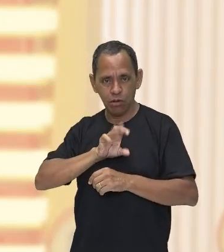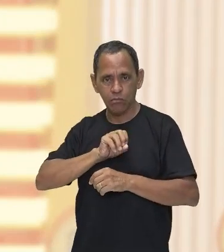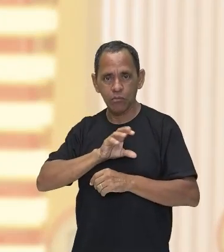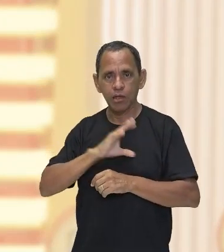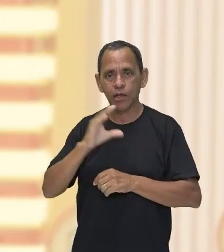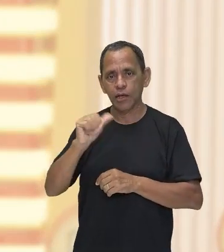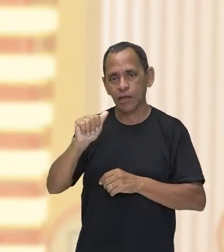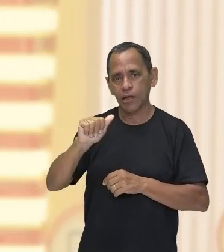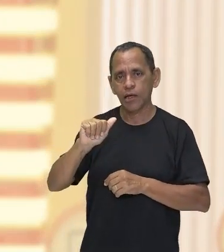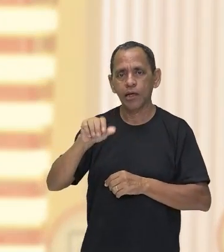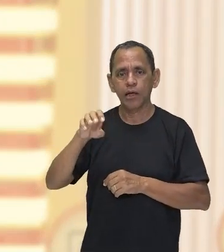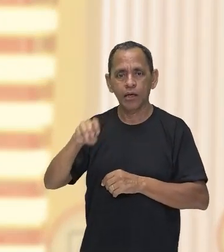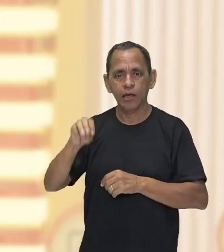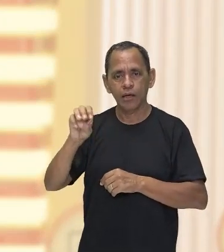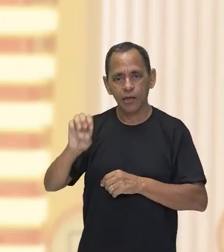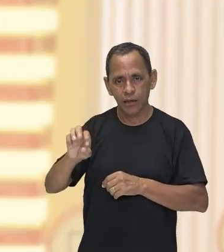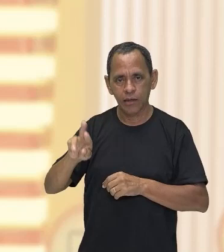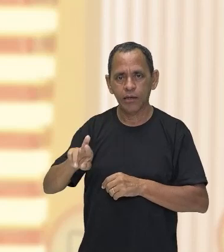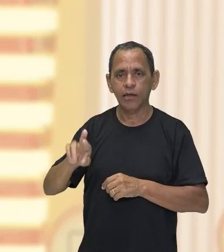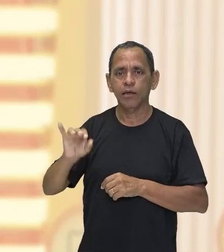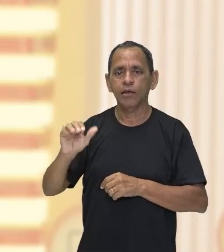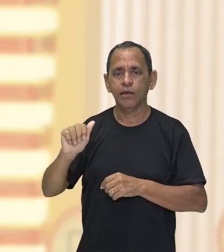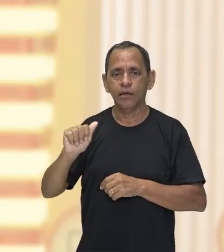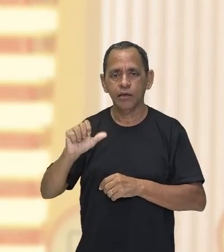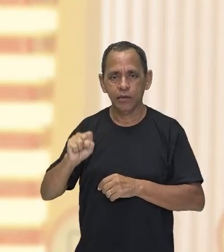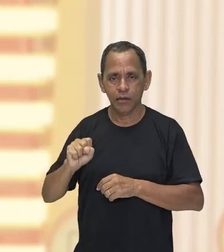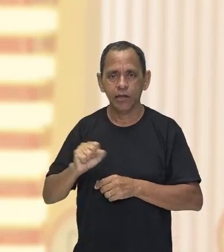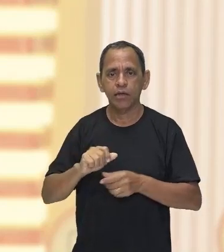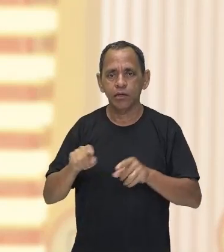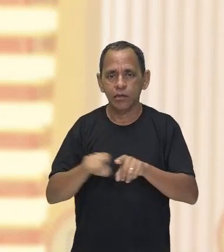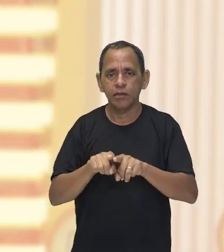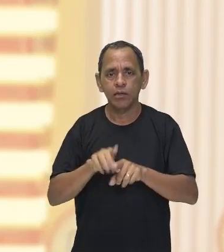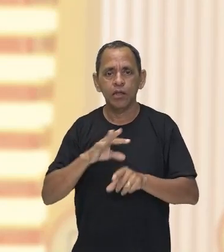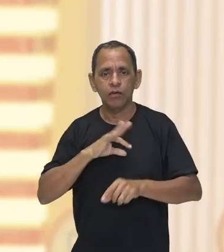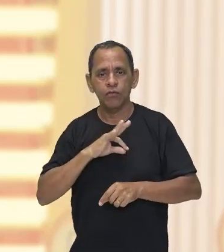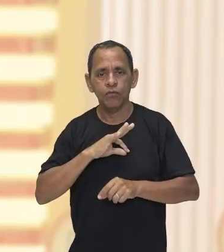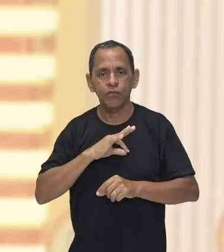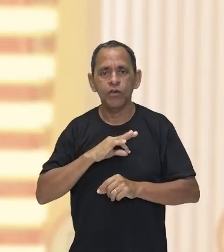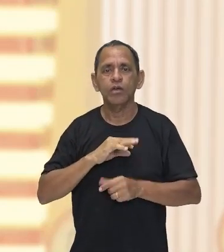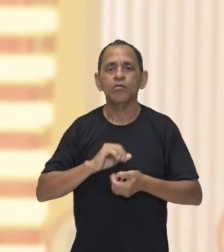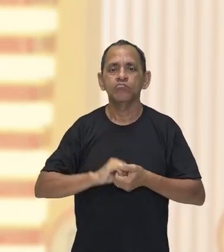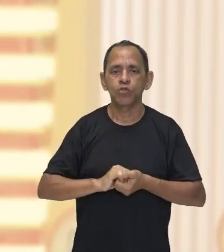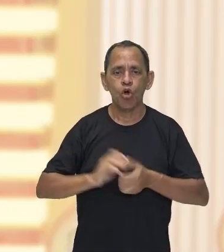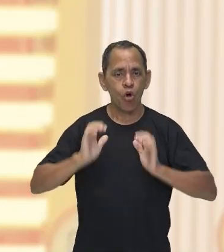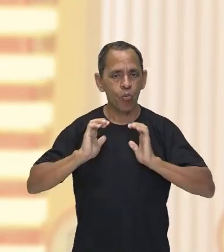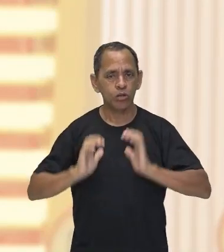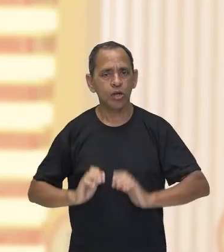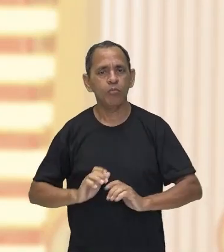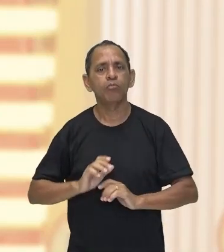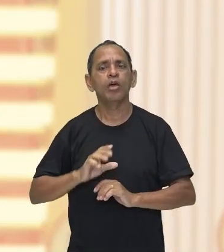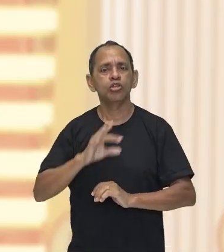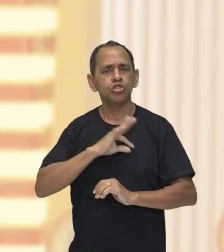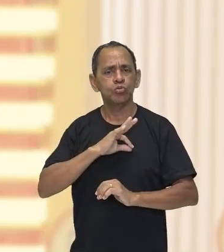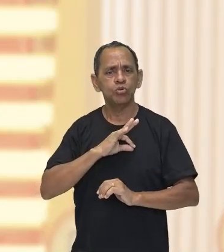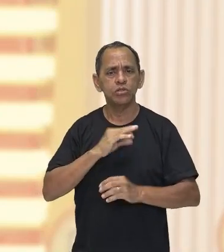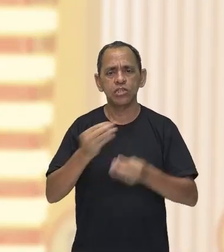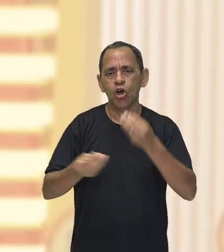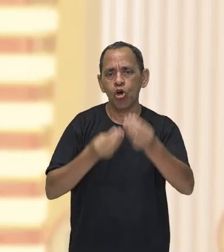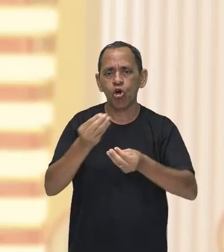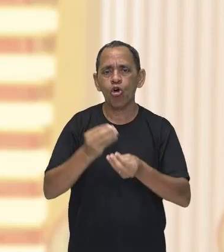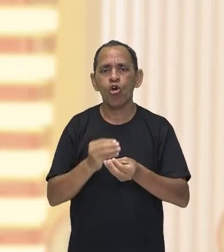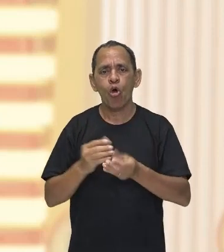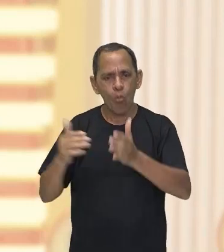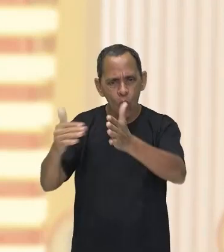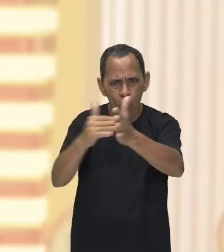né, ver como é que esse policial ele faz aí o seu trabalho, né, mesmo tentando aí conter,